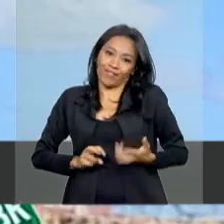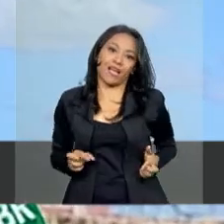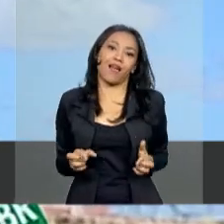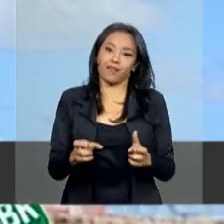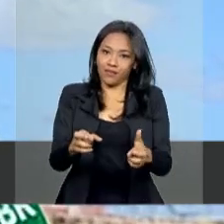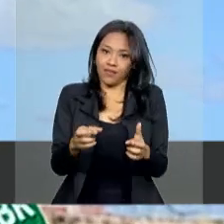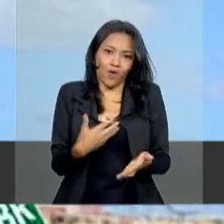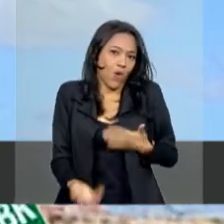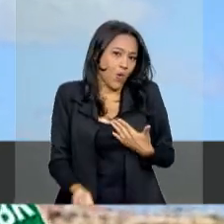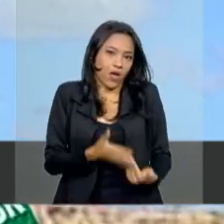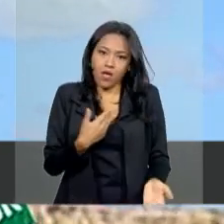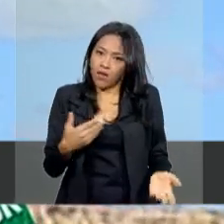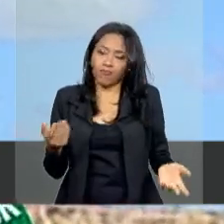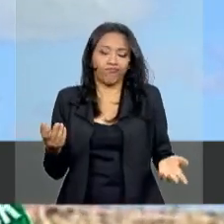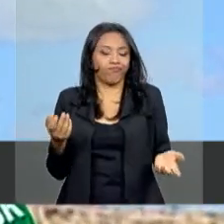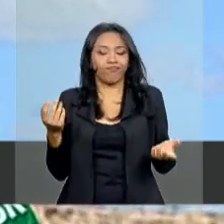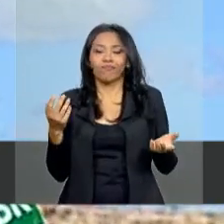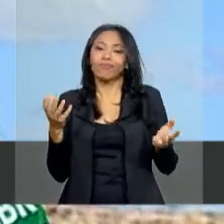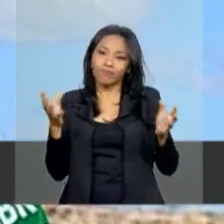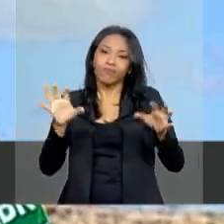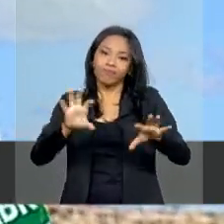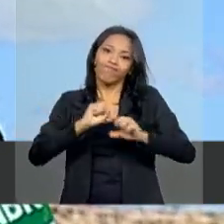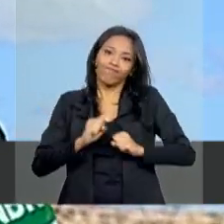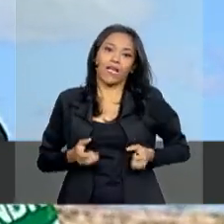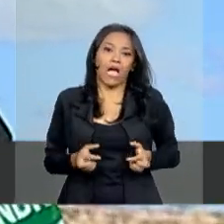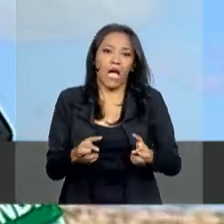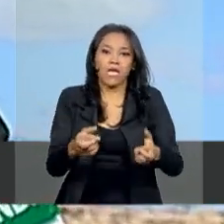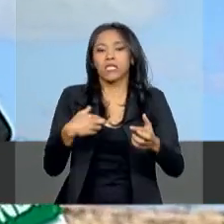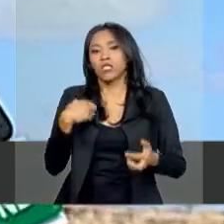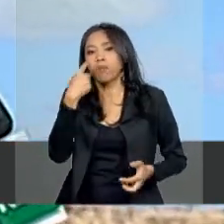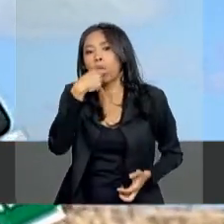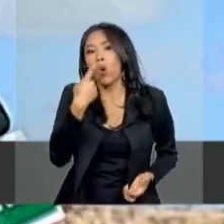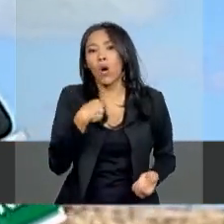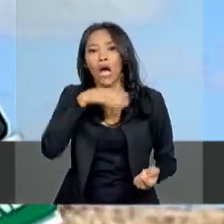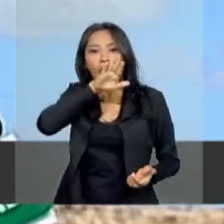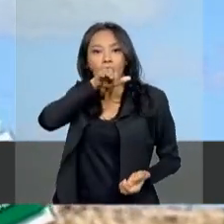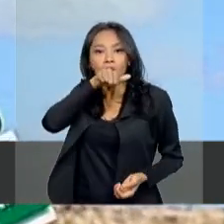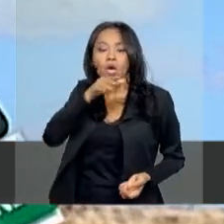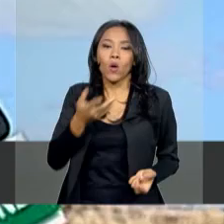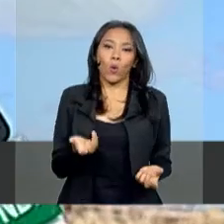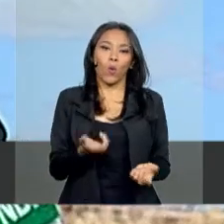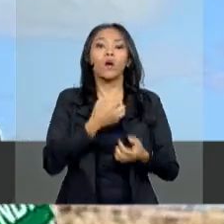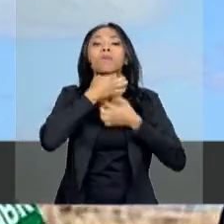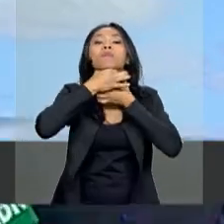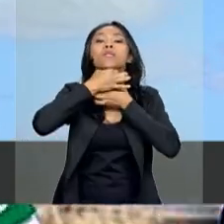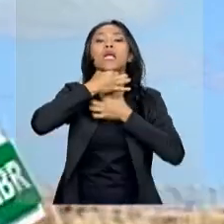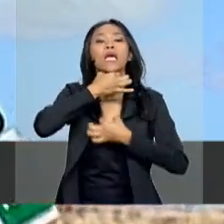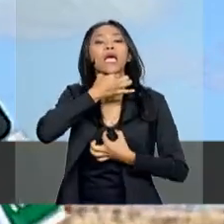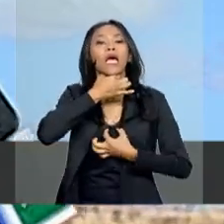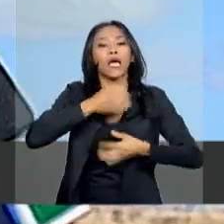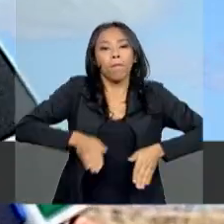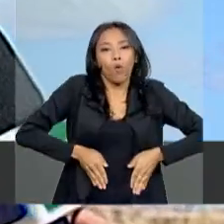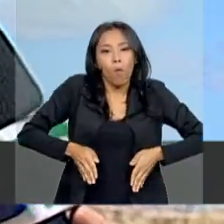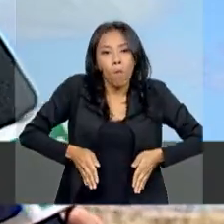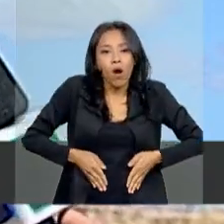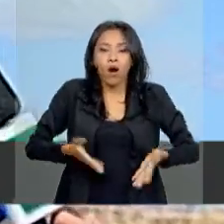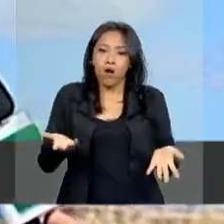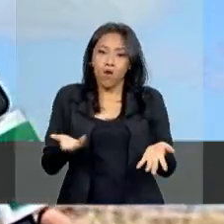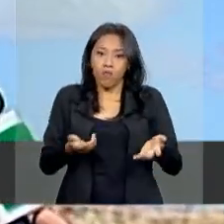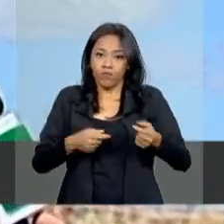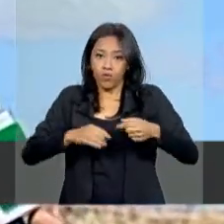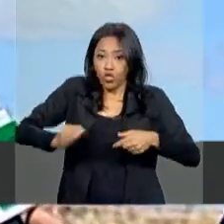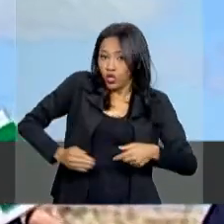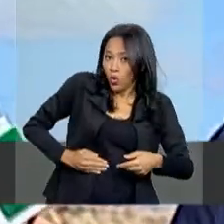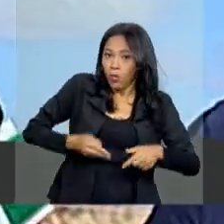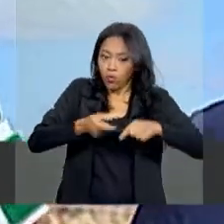todo o tipo de câncer desde desde o câncer de boca de língua de de traquéia de pulmão nos distúrbios de pâques enfim